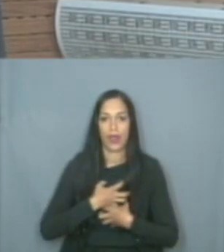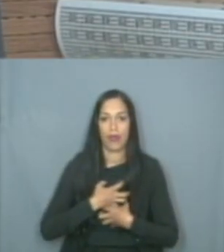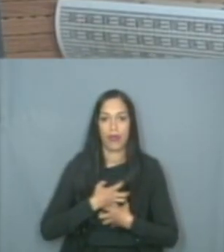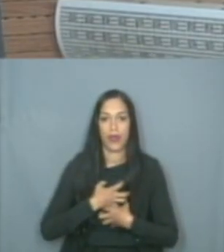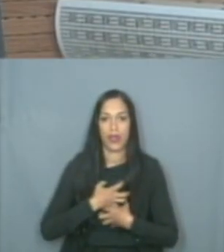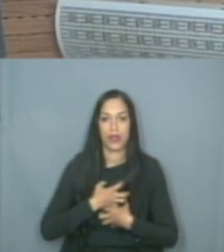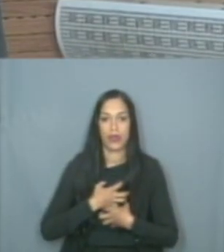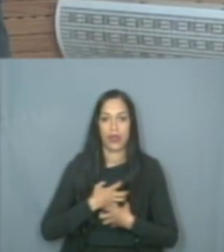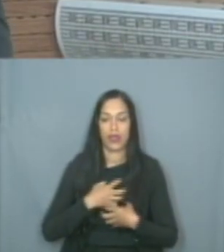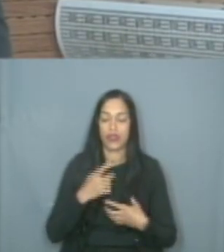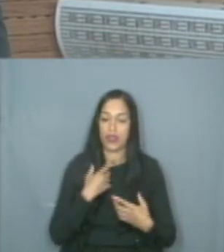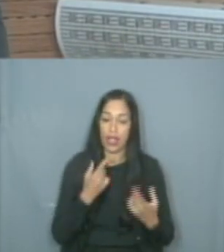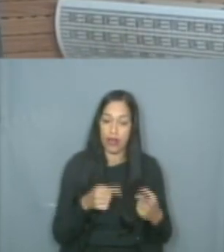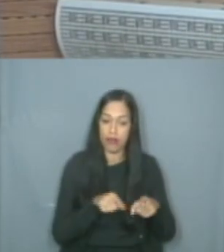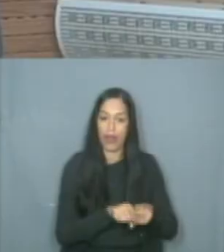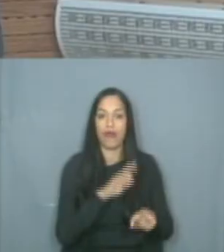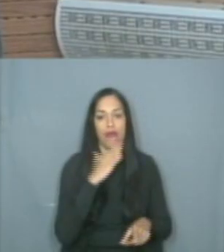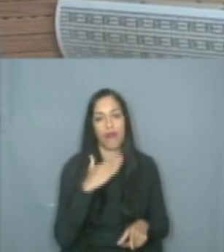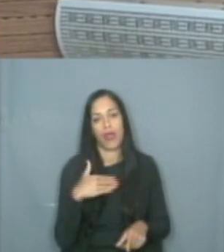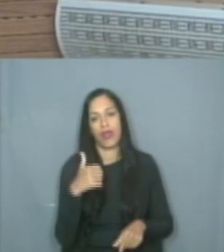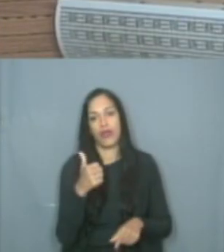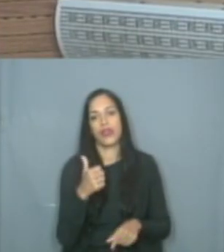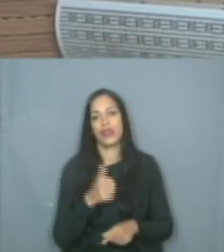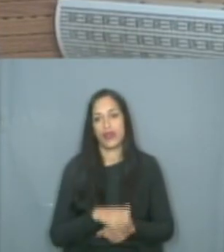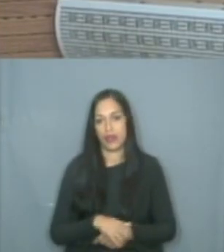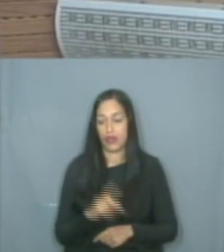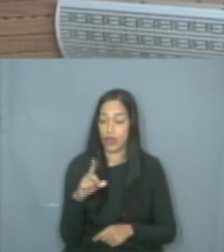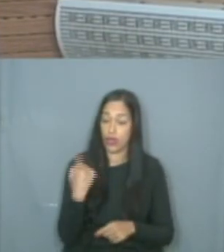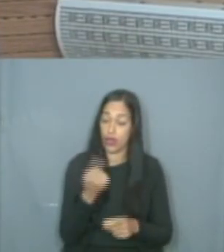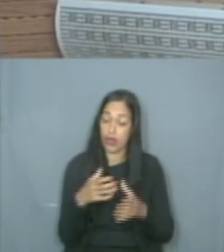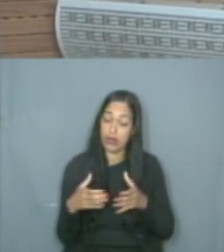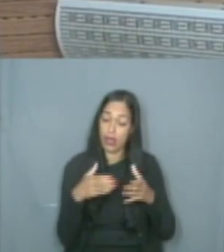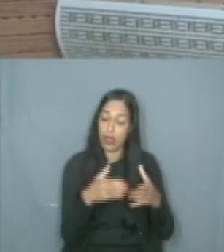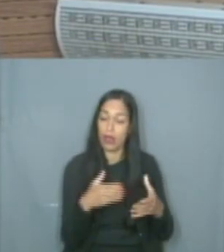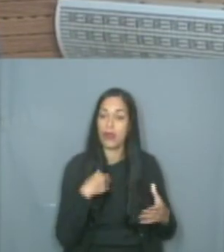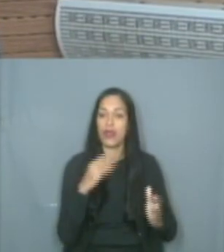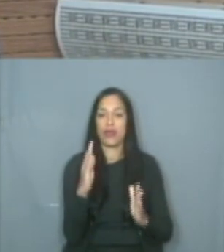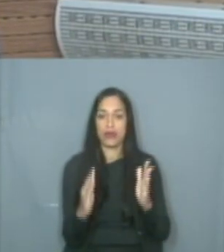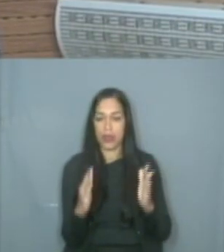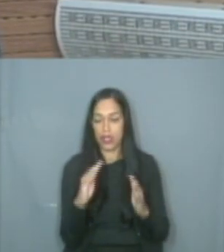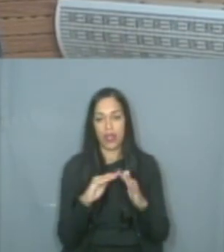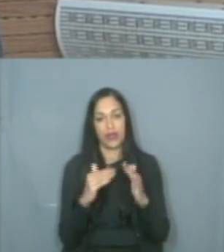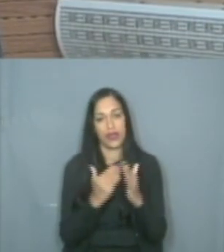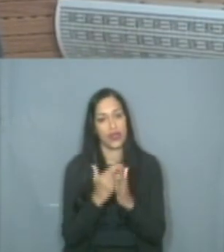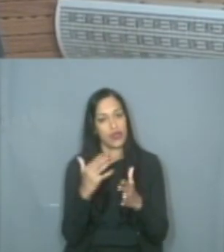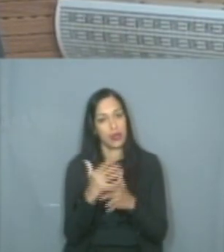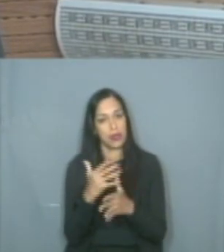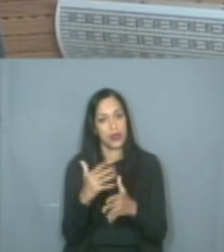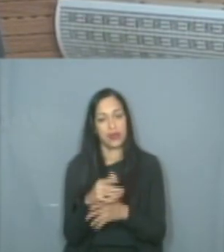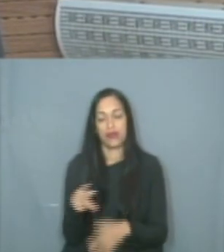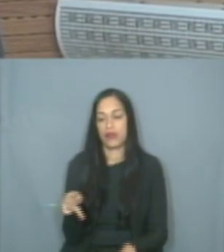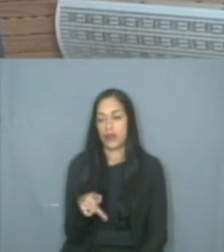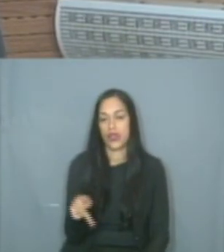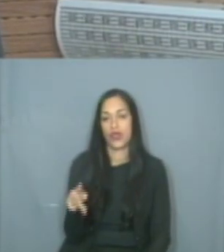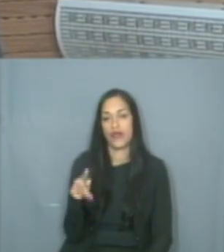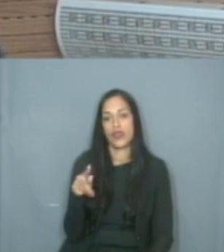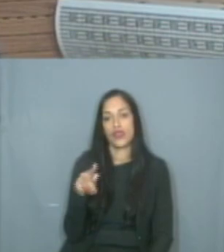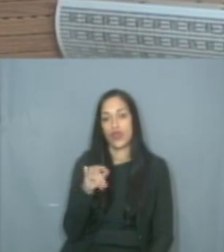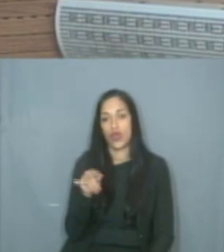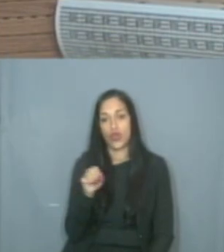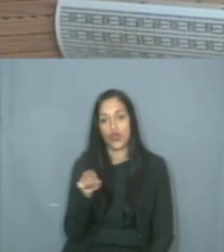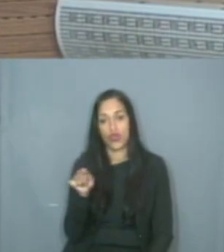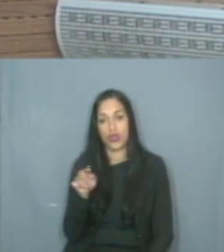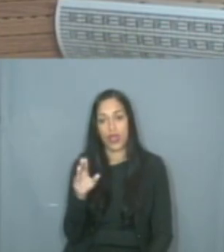buscar e agregar melhorias. E não foi diferente, nossa equipe esteve, nosso mandato esteve na Escola Municipal Professor José da Costa Porto, que fica ali em